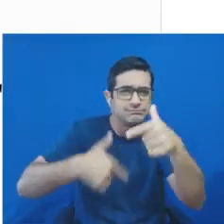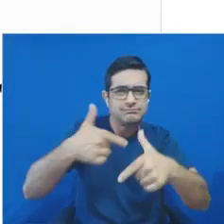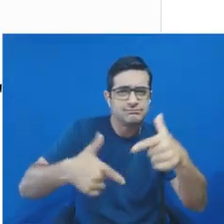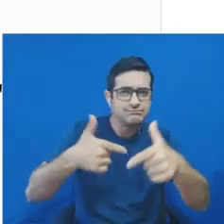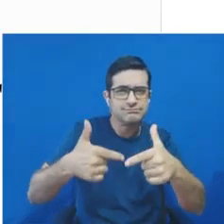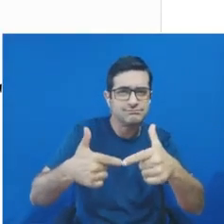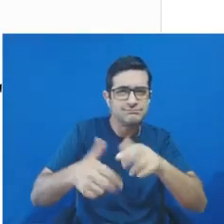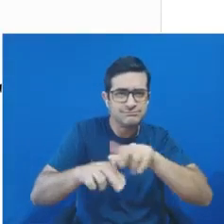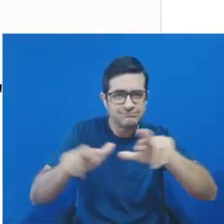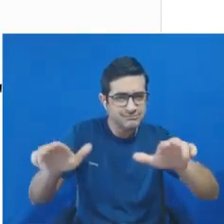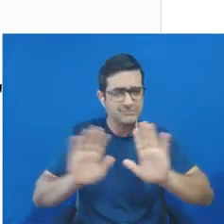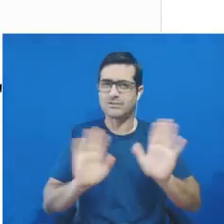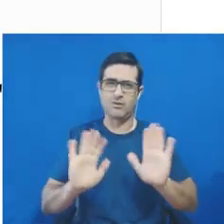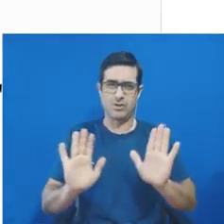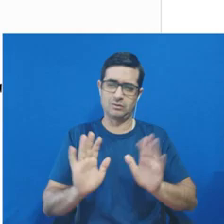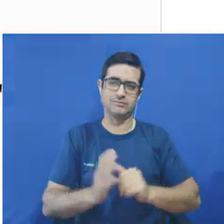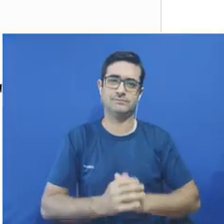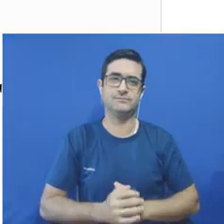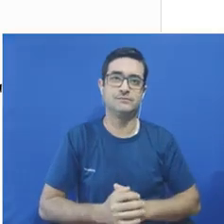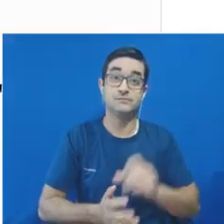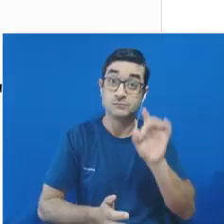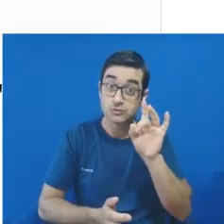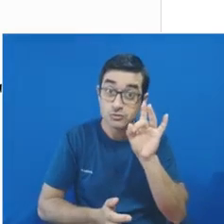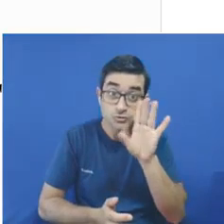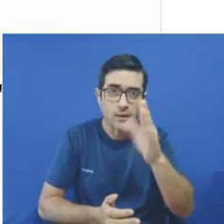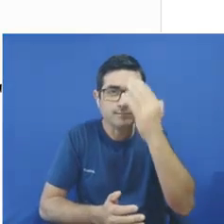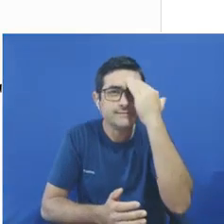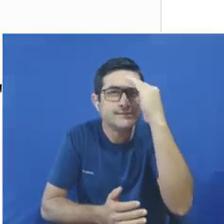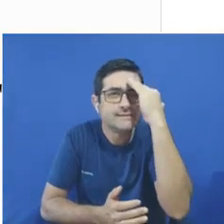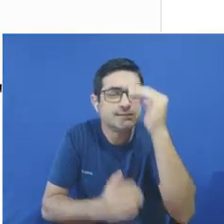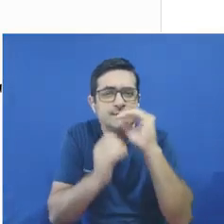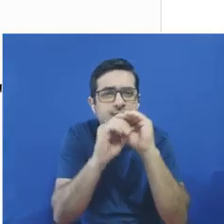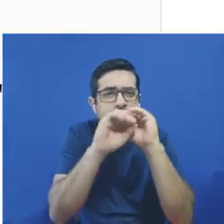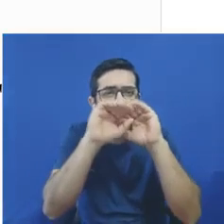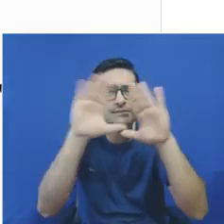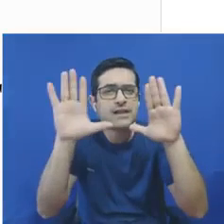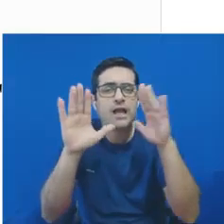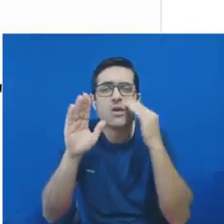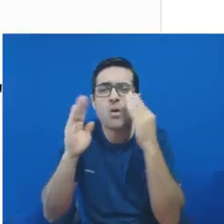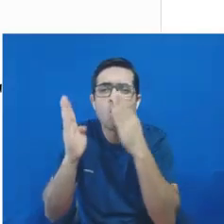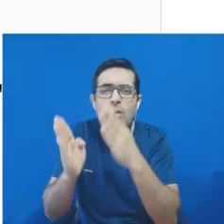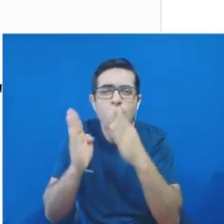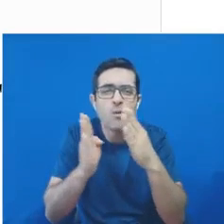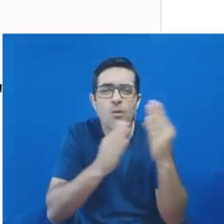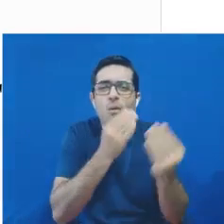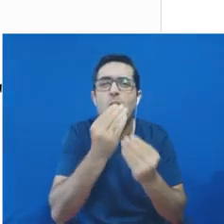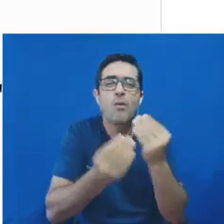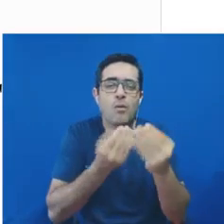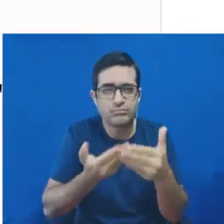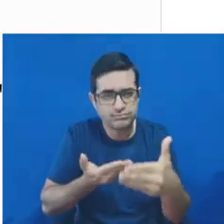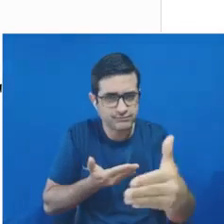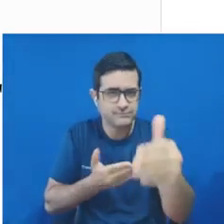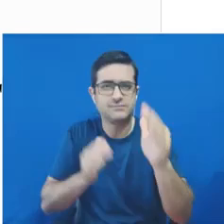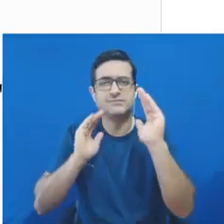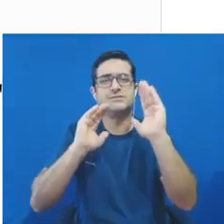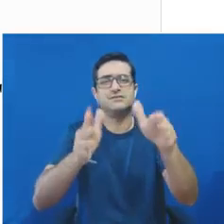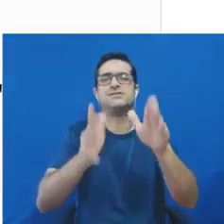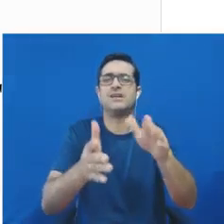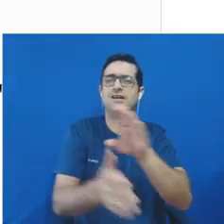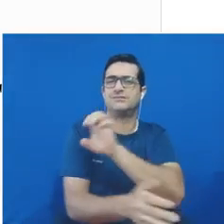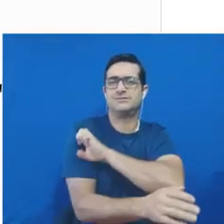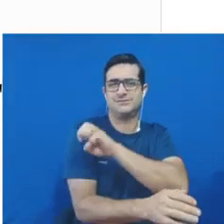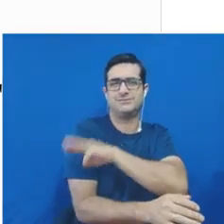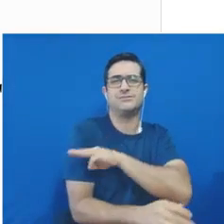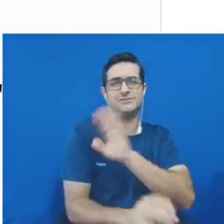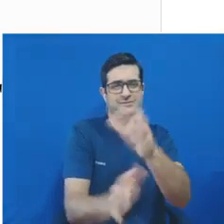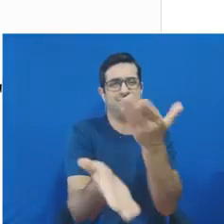esse tipo de reação química. A gente está entendendo primeiro como se dá essas reações. Mas vocês já viram